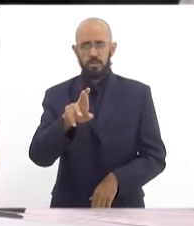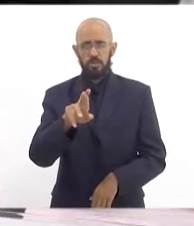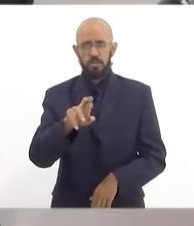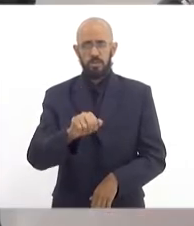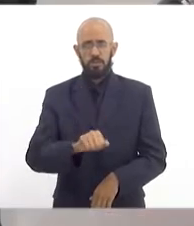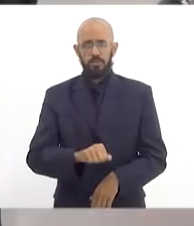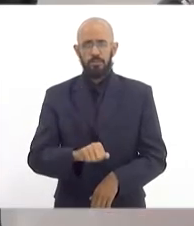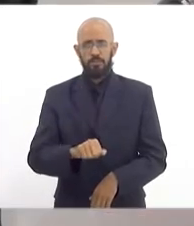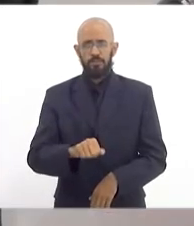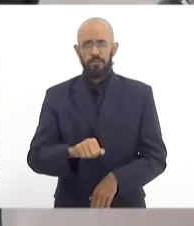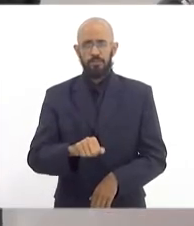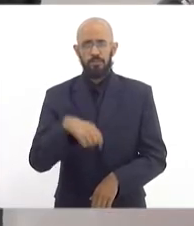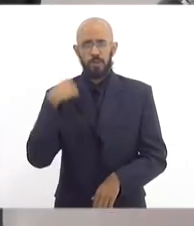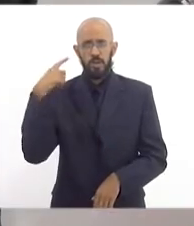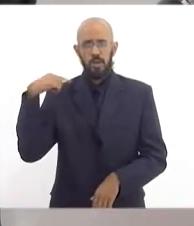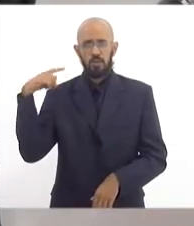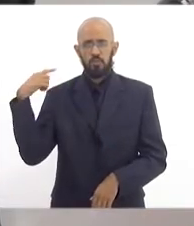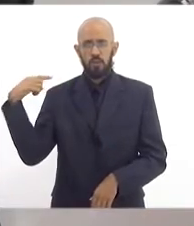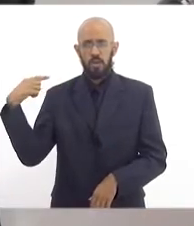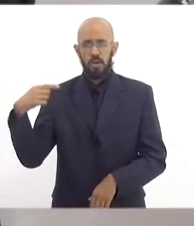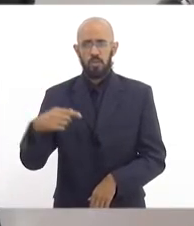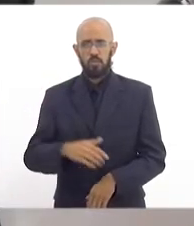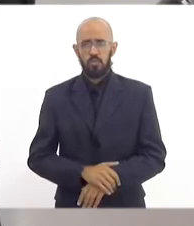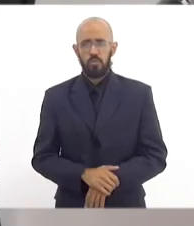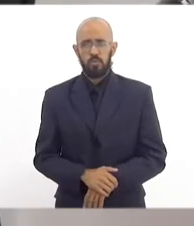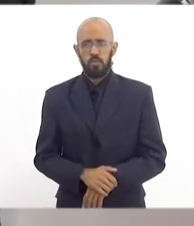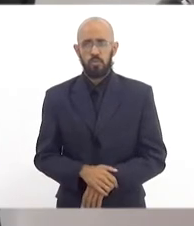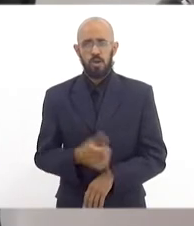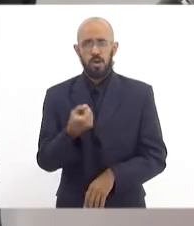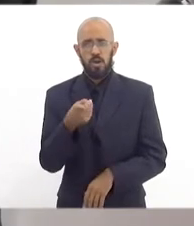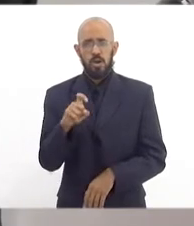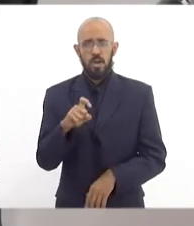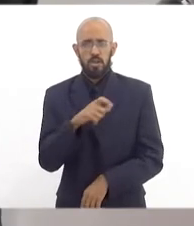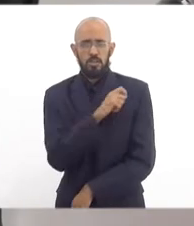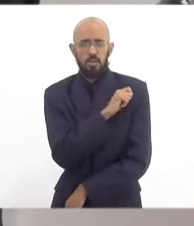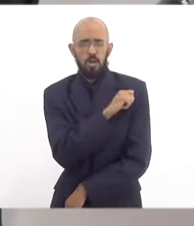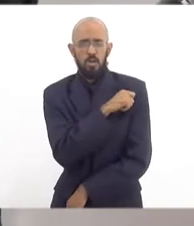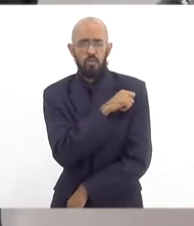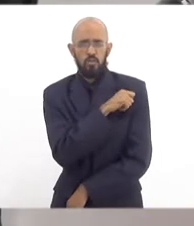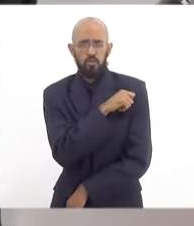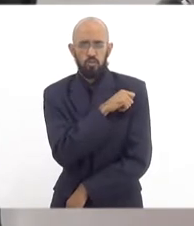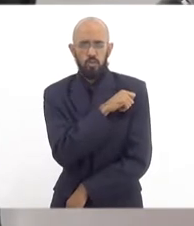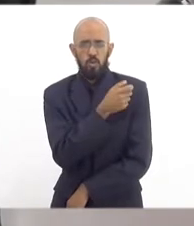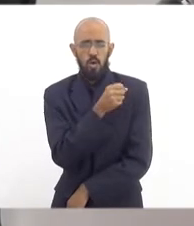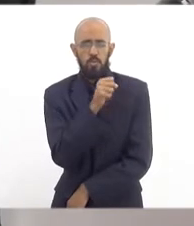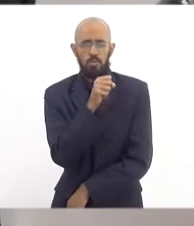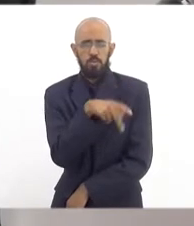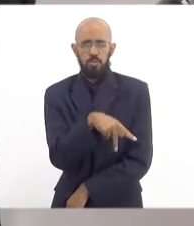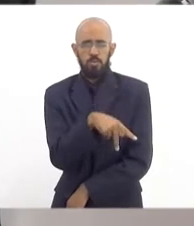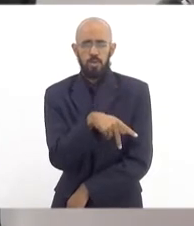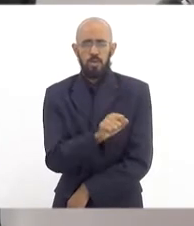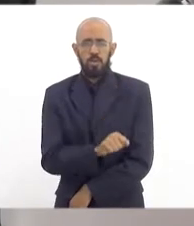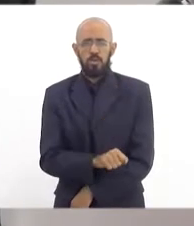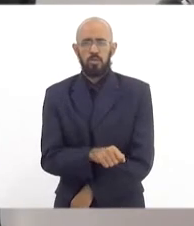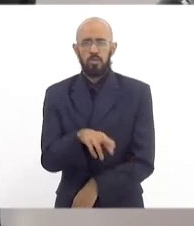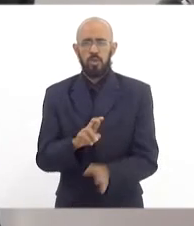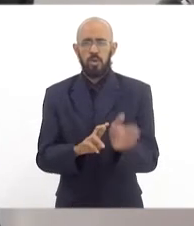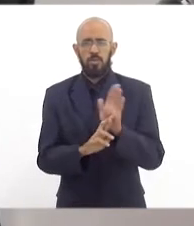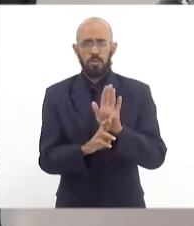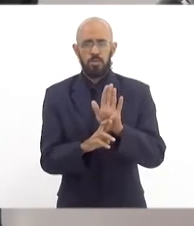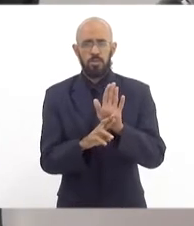o que devo advogado eis auditor fiscal aposentado e